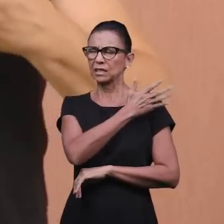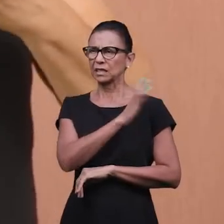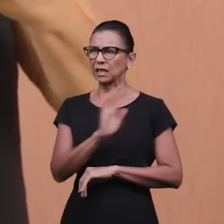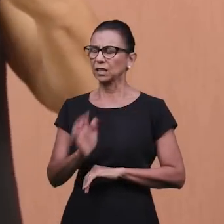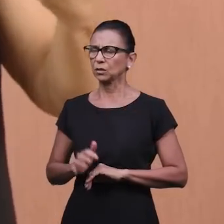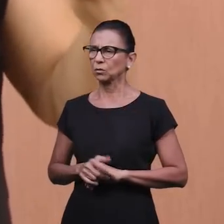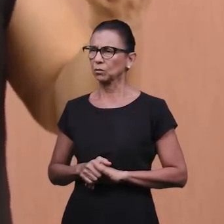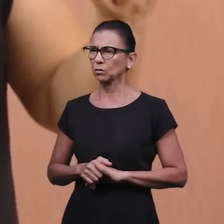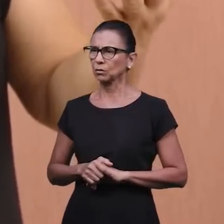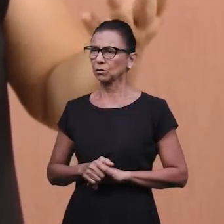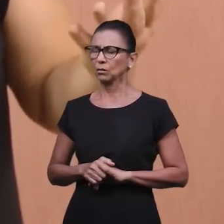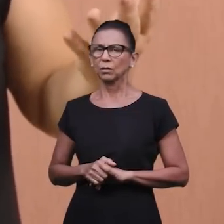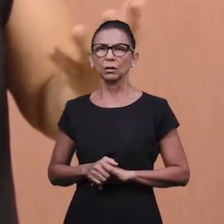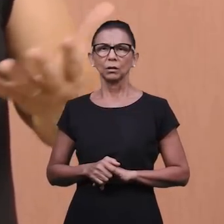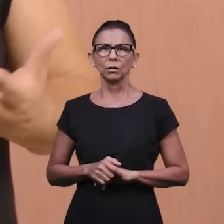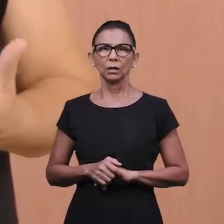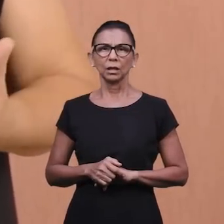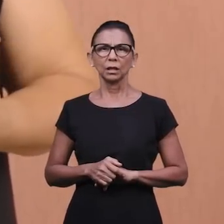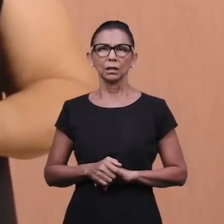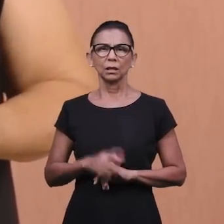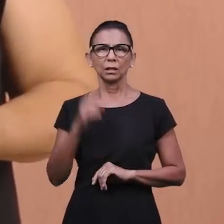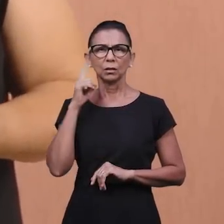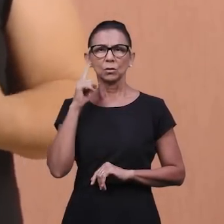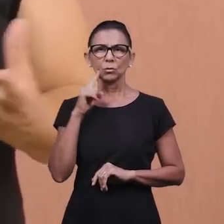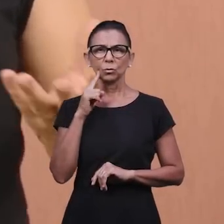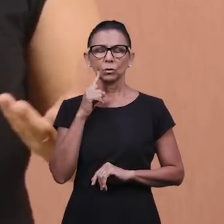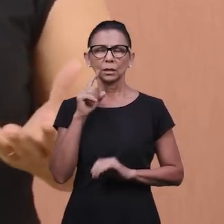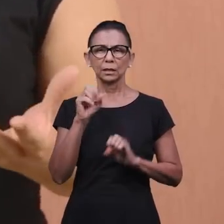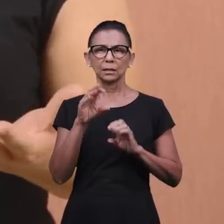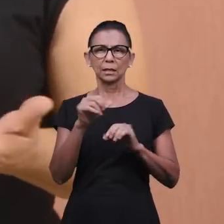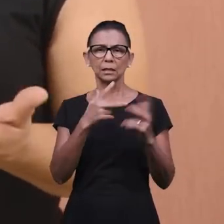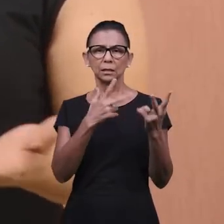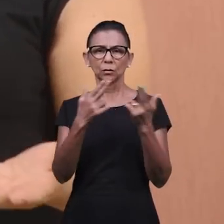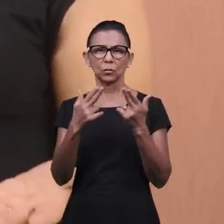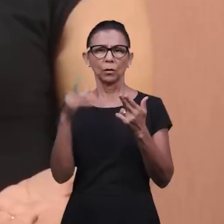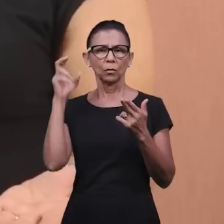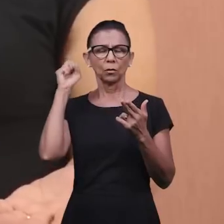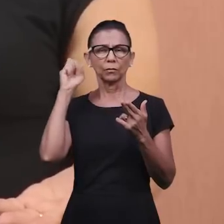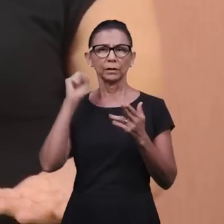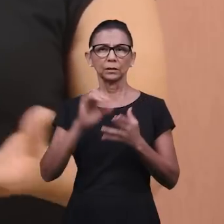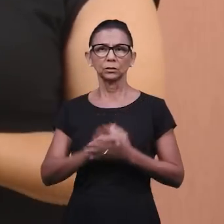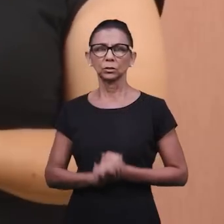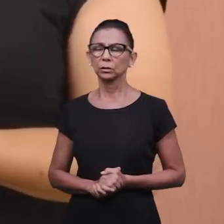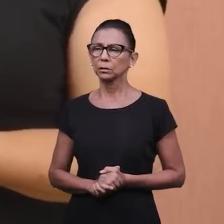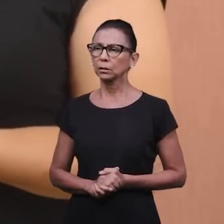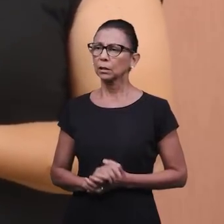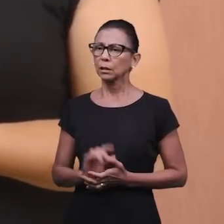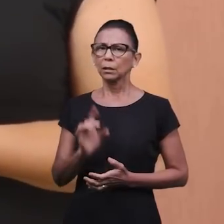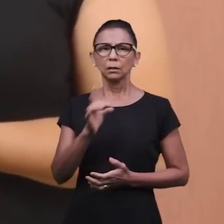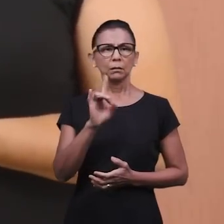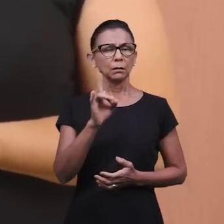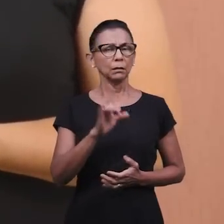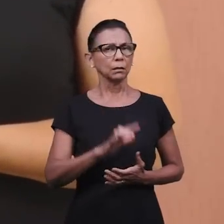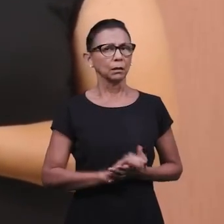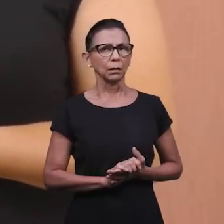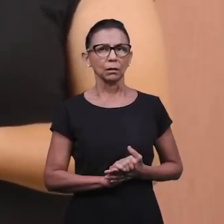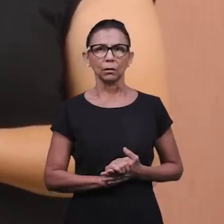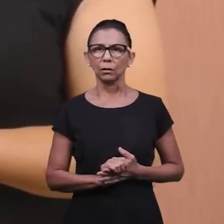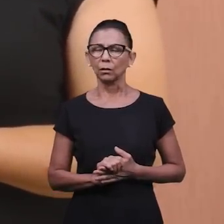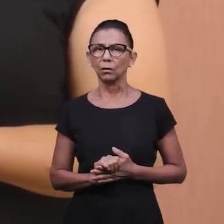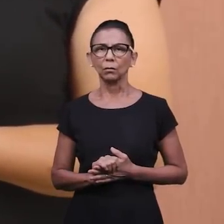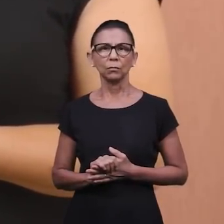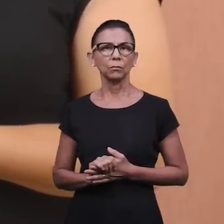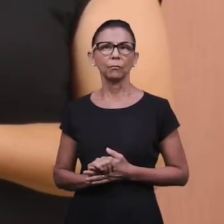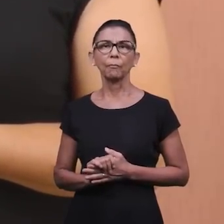ter as mesmas coisas que as outras pessoas? O que você acha disso, João? É verdade? Isso não é exclusão. Para começar,